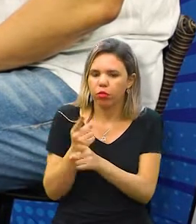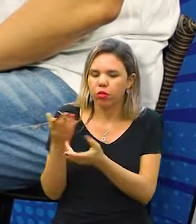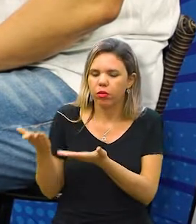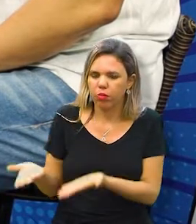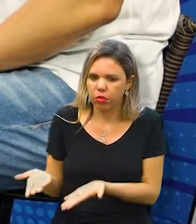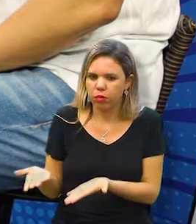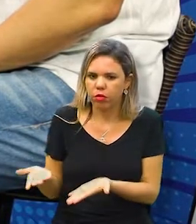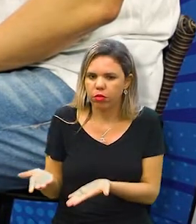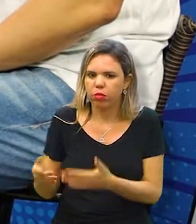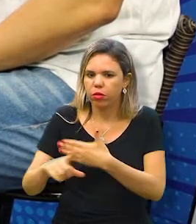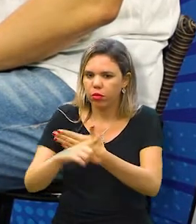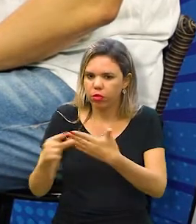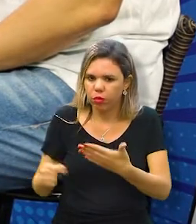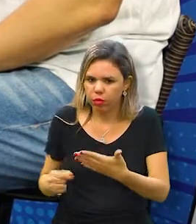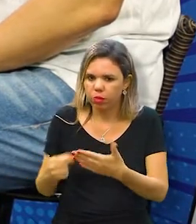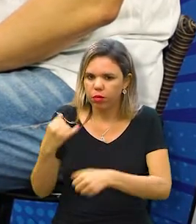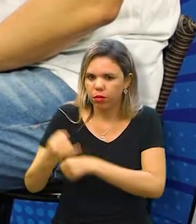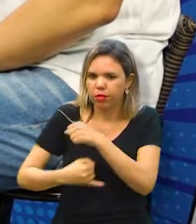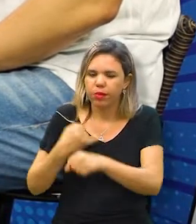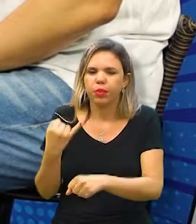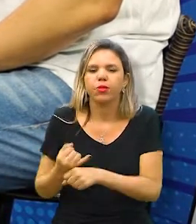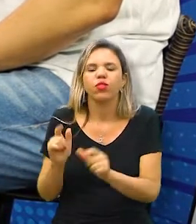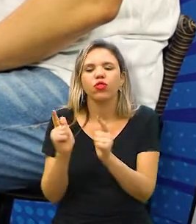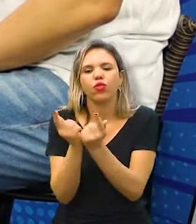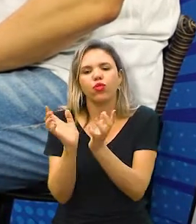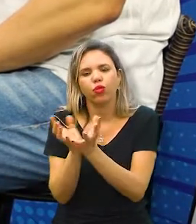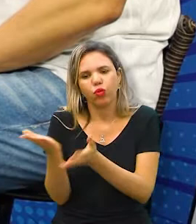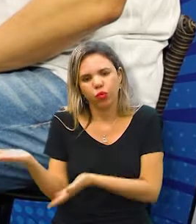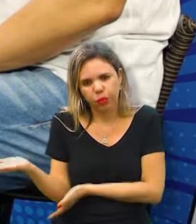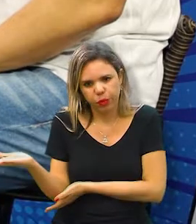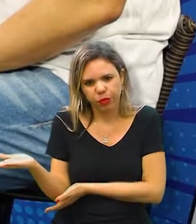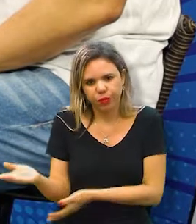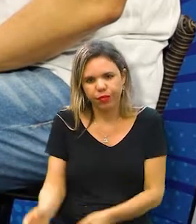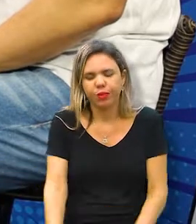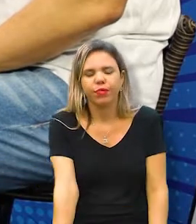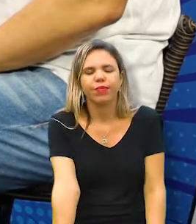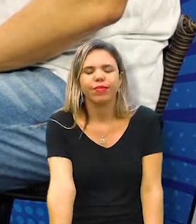possível encontrar tanto na Amazon quanto no site do Grupo